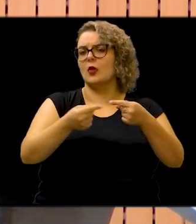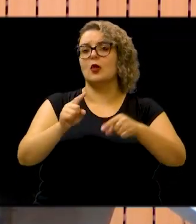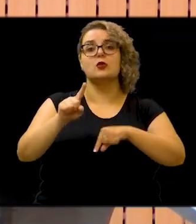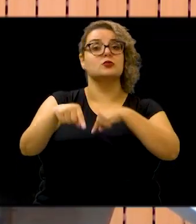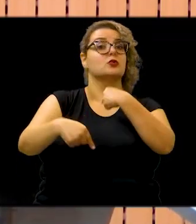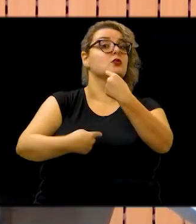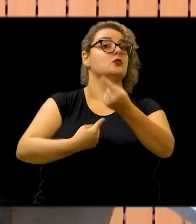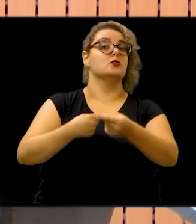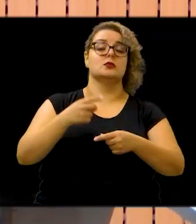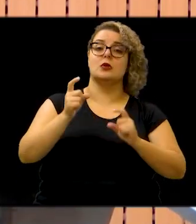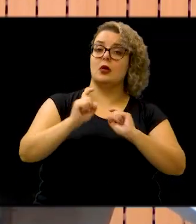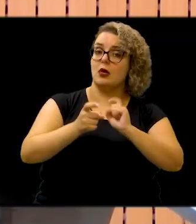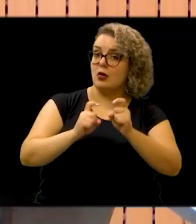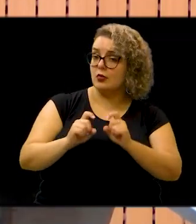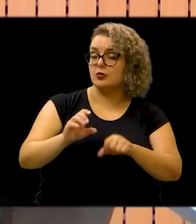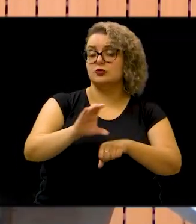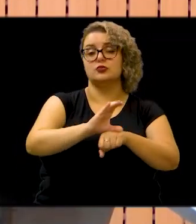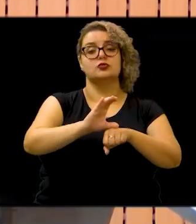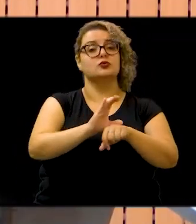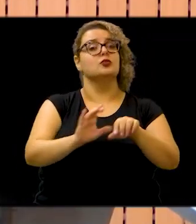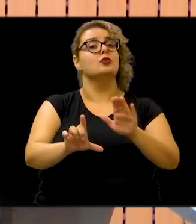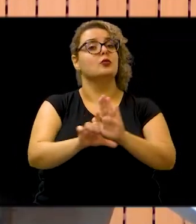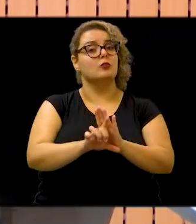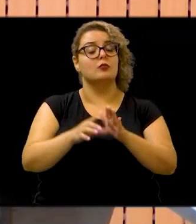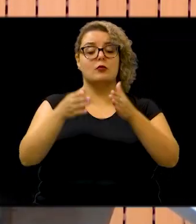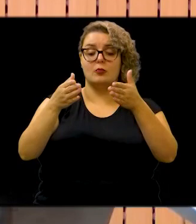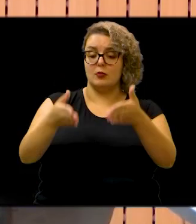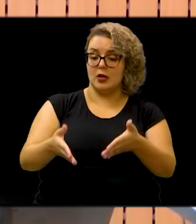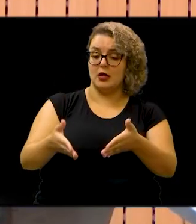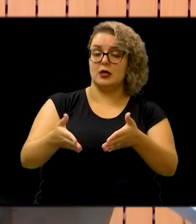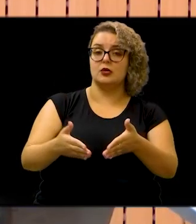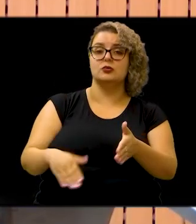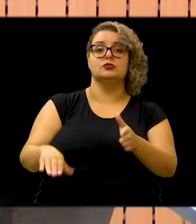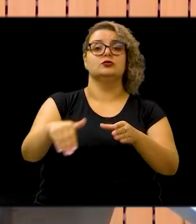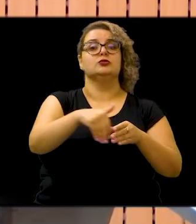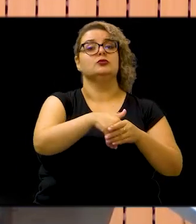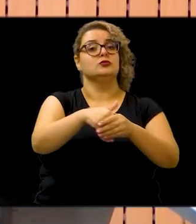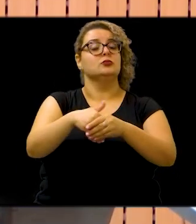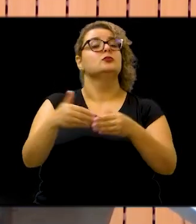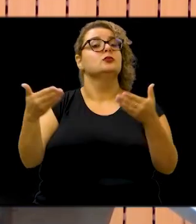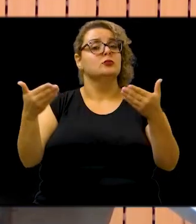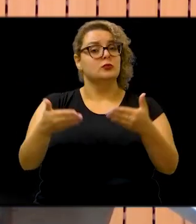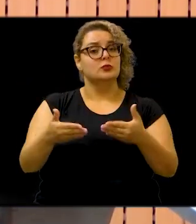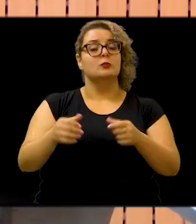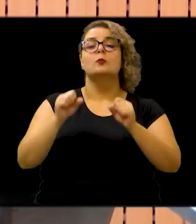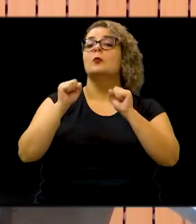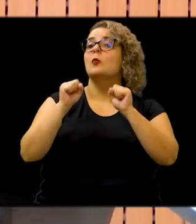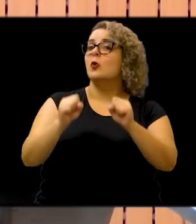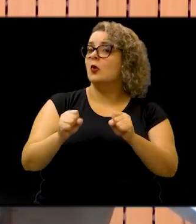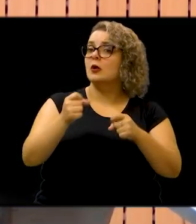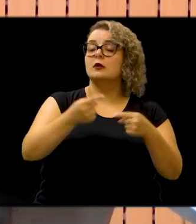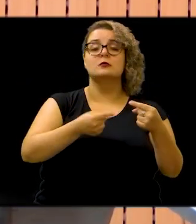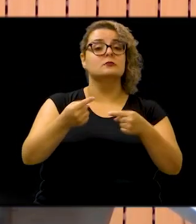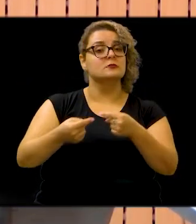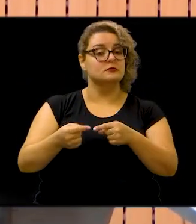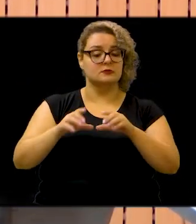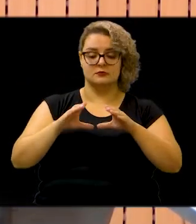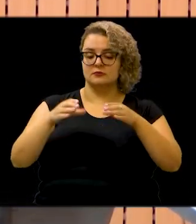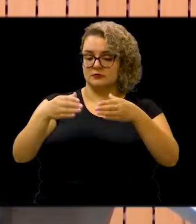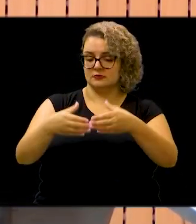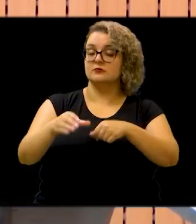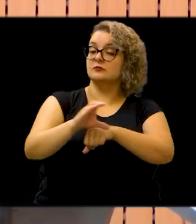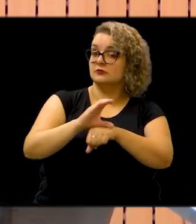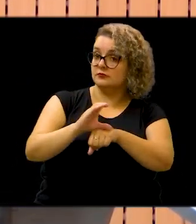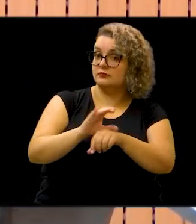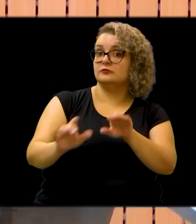sido discutido em outra reunião de Comissão de Constituição e Legalidade, para que viesse votar aqui hoje, poderia ser discutido